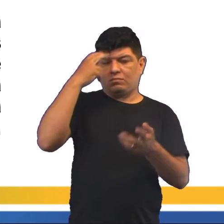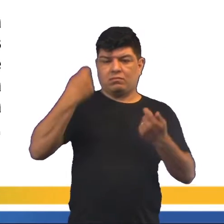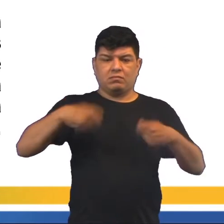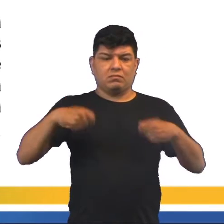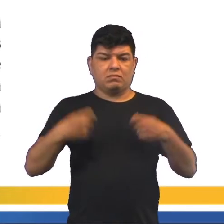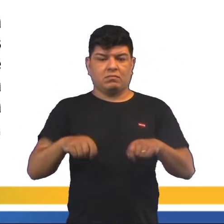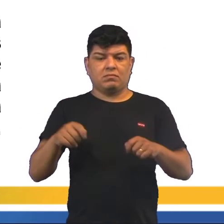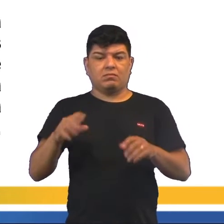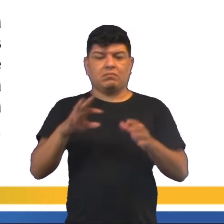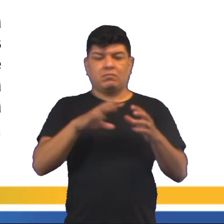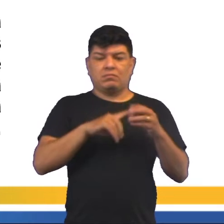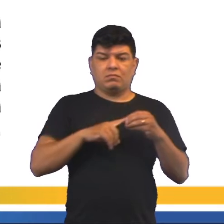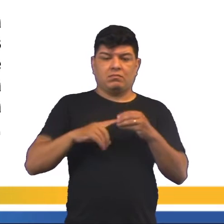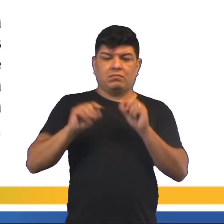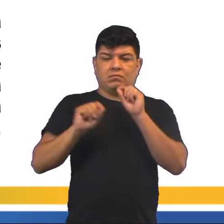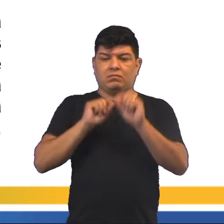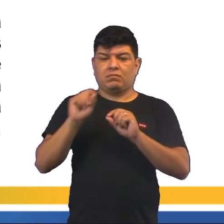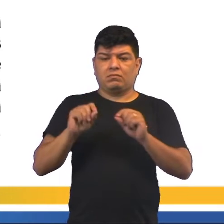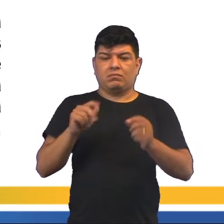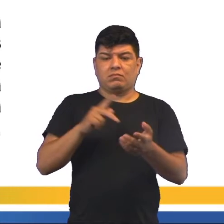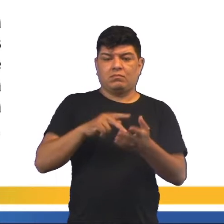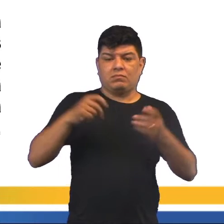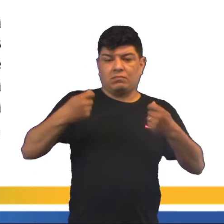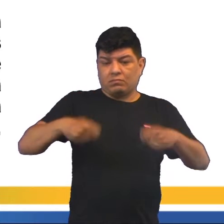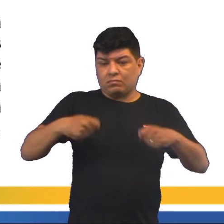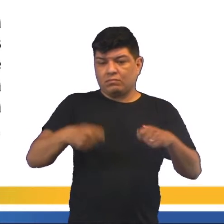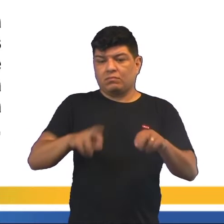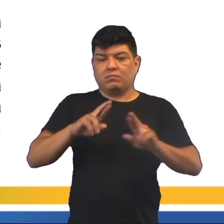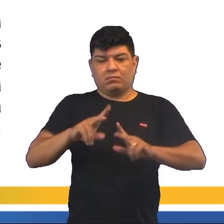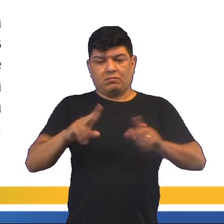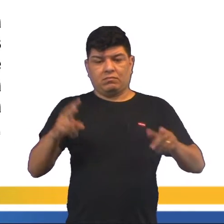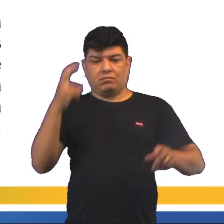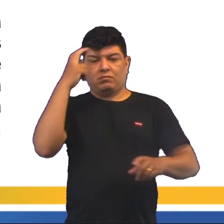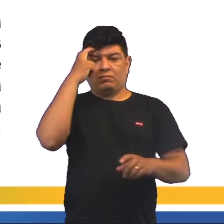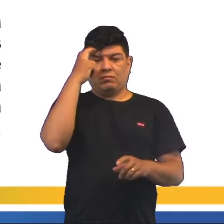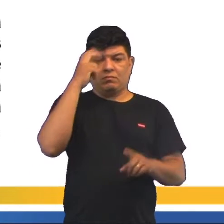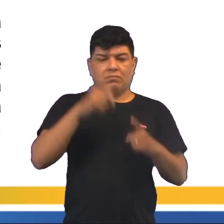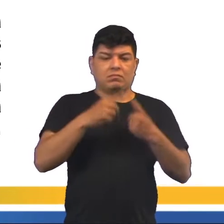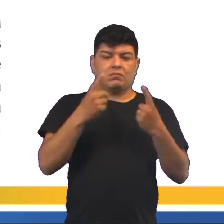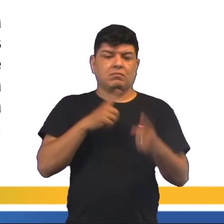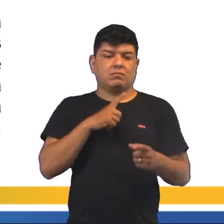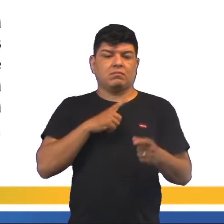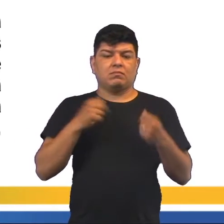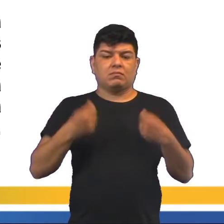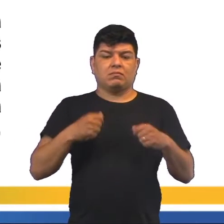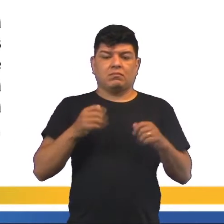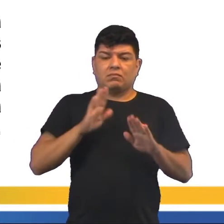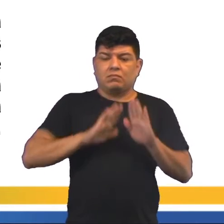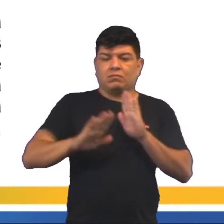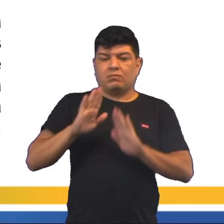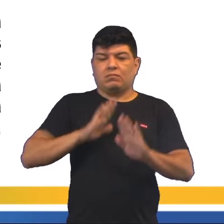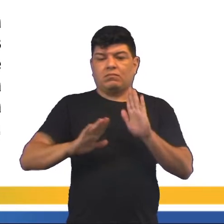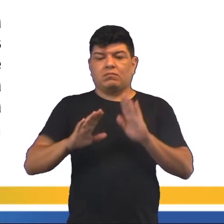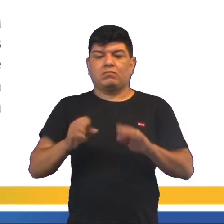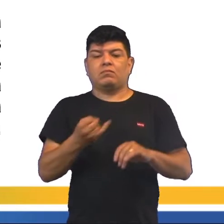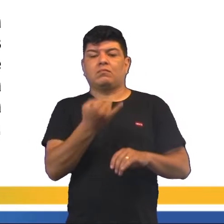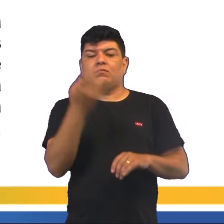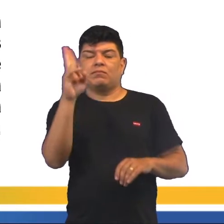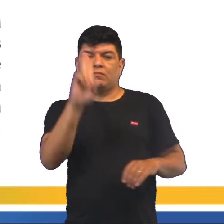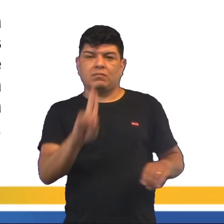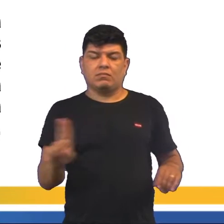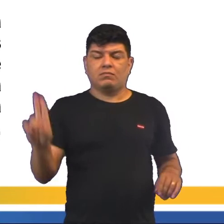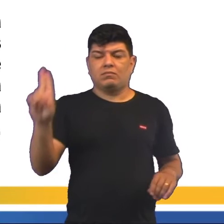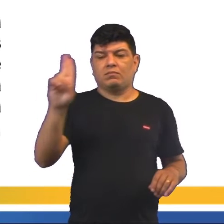cultura. Essa noção de relativismo cultural é necessária para se estabelecer um estudo sério e preciso